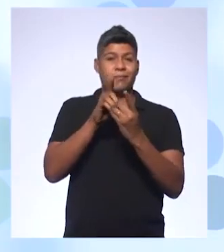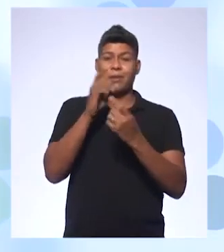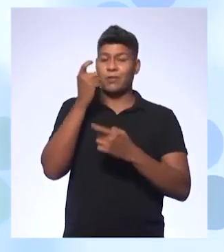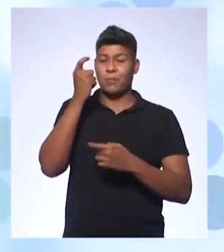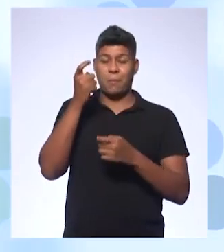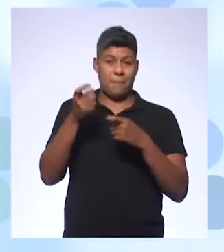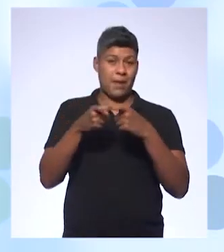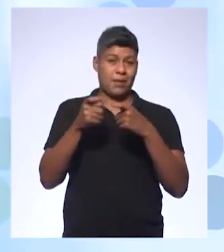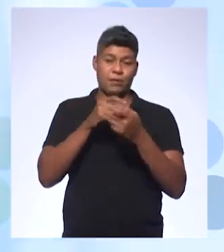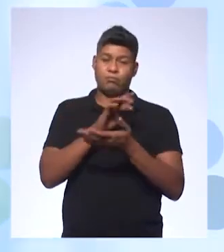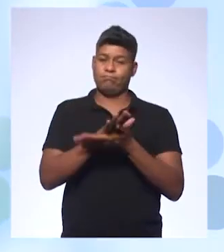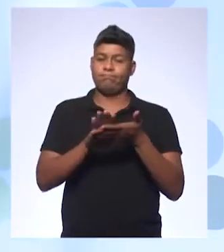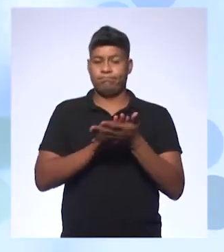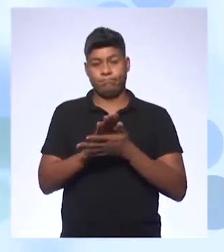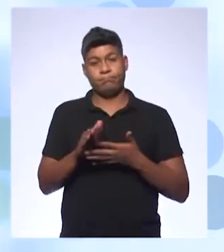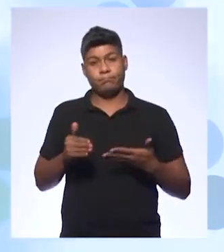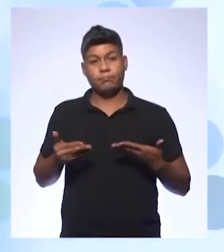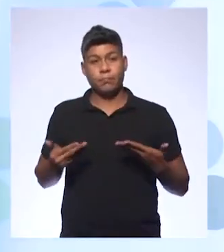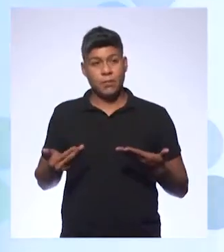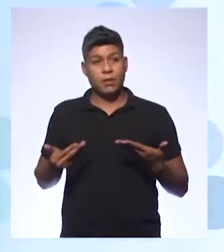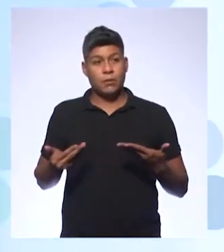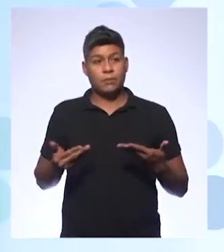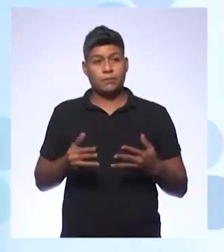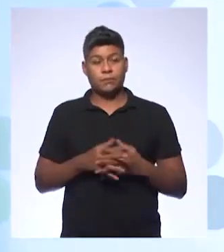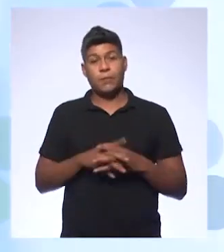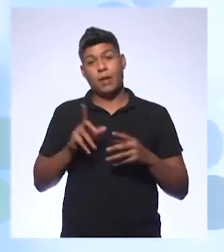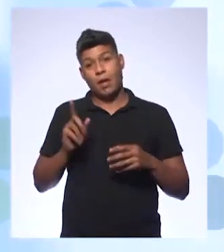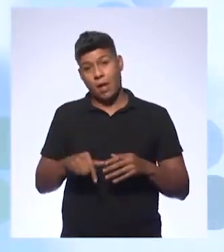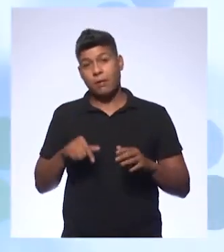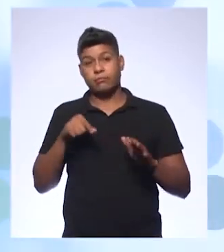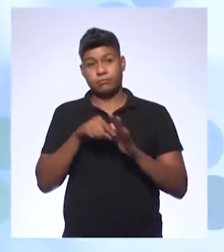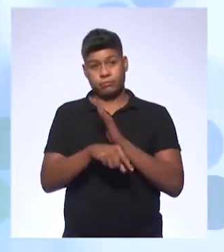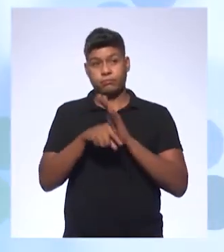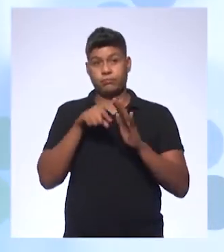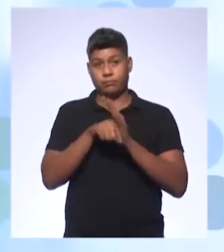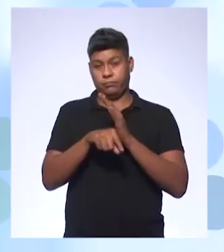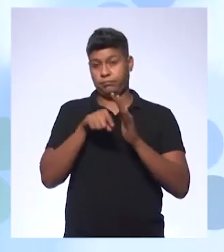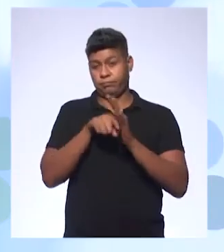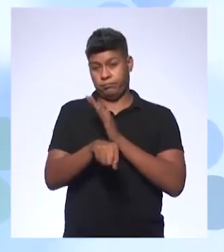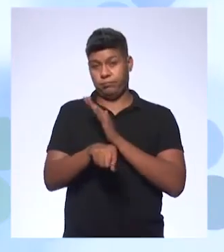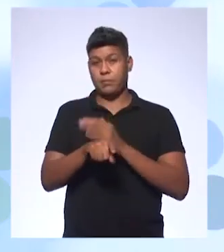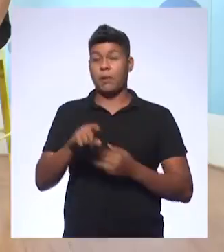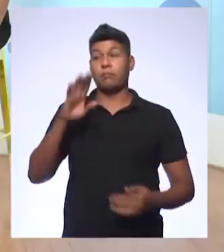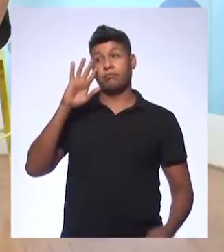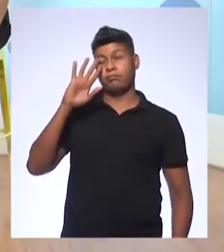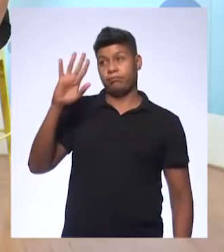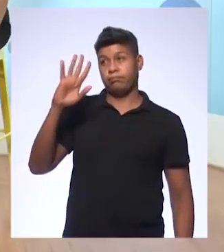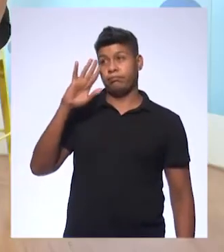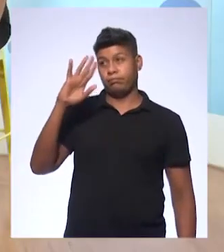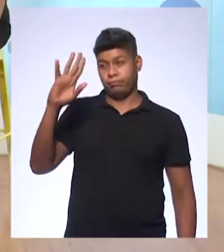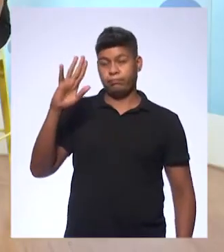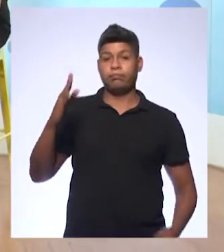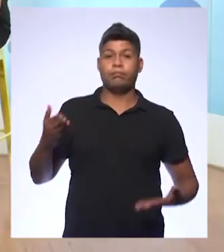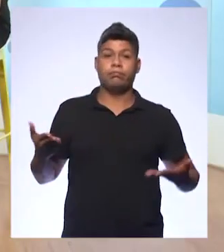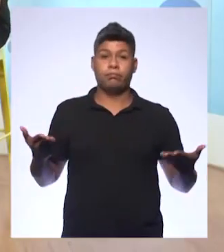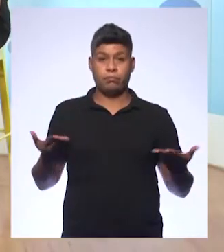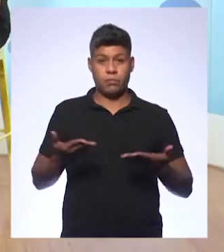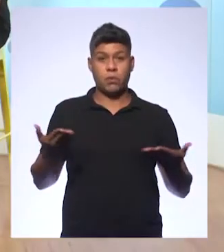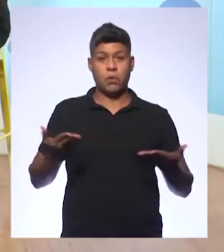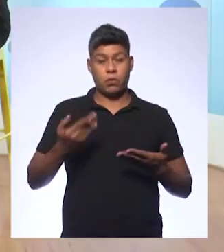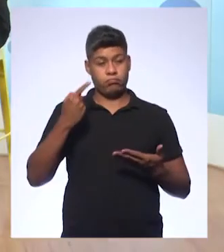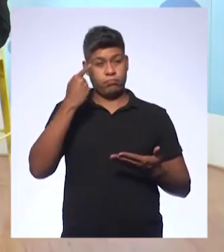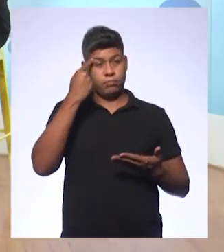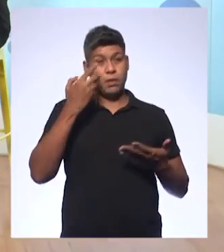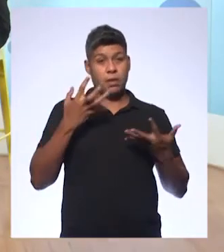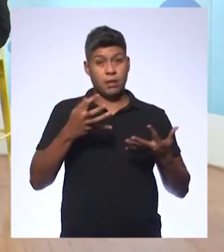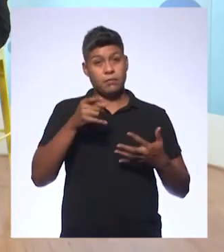médico, enfim. Né? Então, são questões. A partir dessa reflexão que nós estamos fazendo aqui, nós gostaríamos